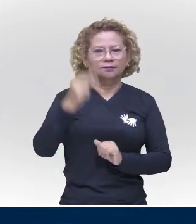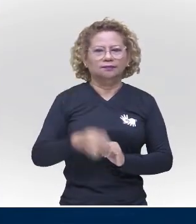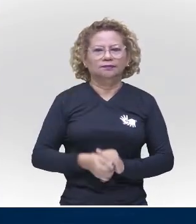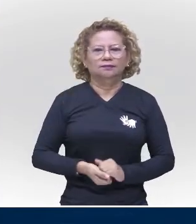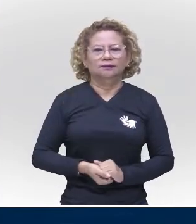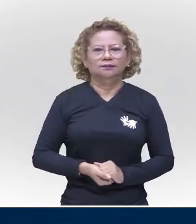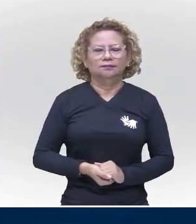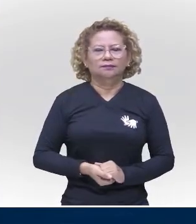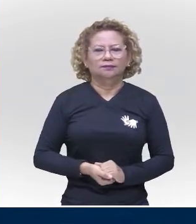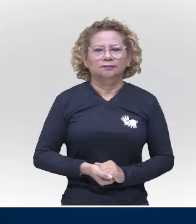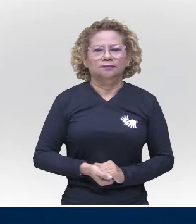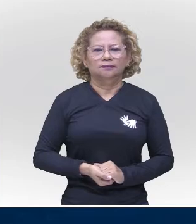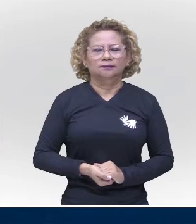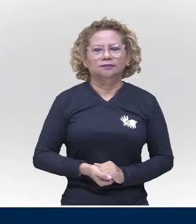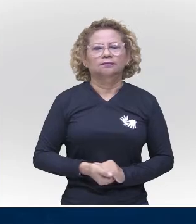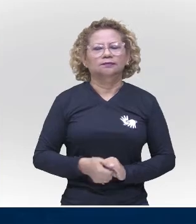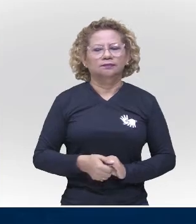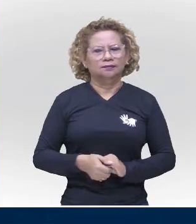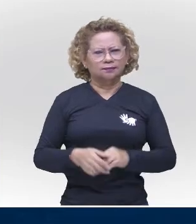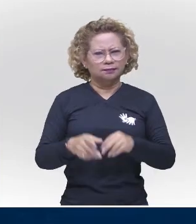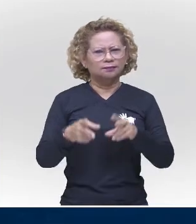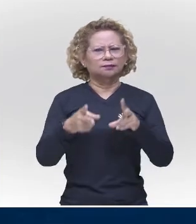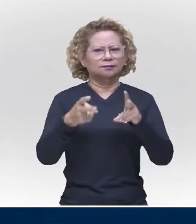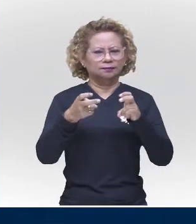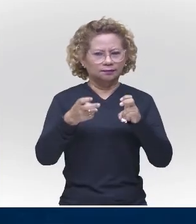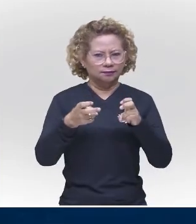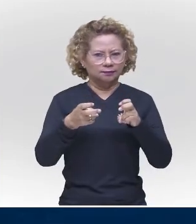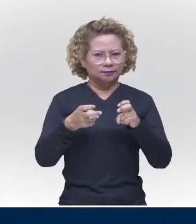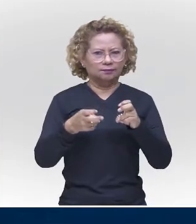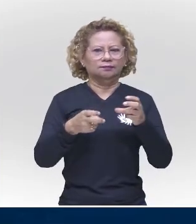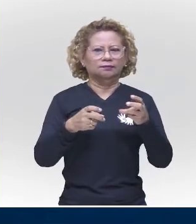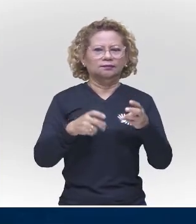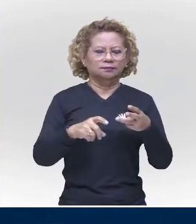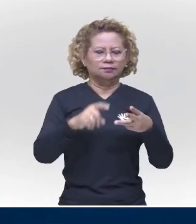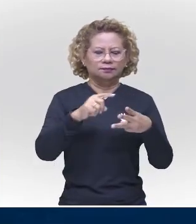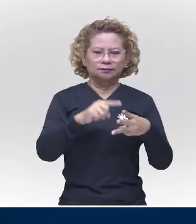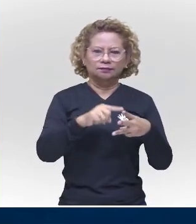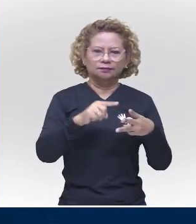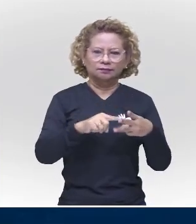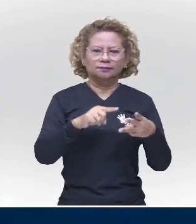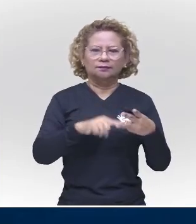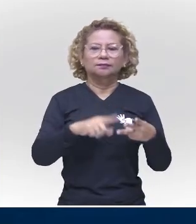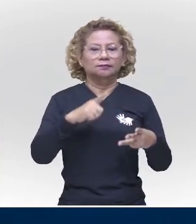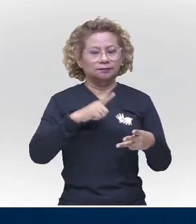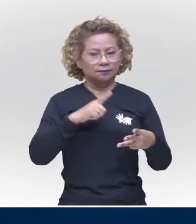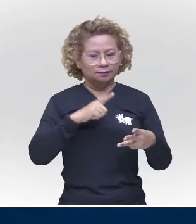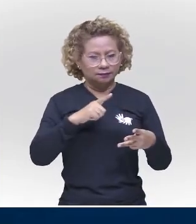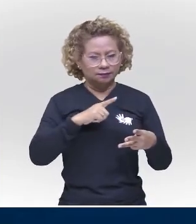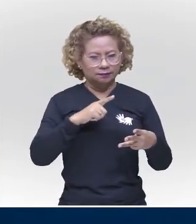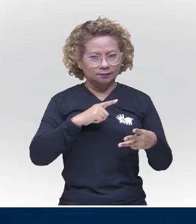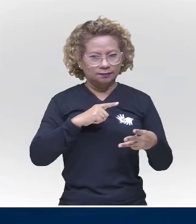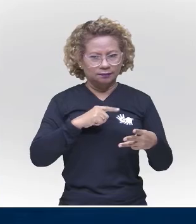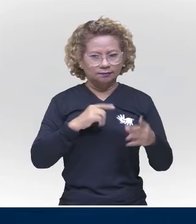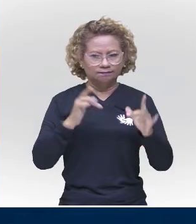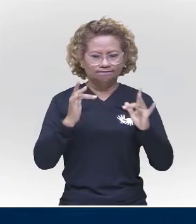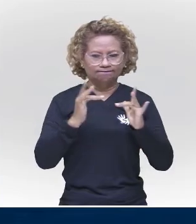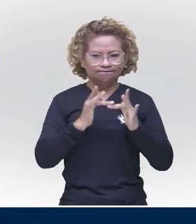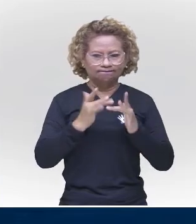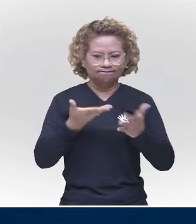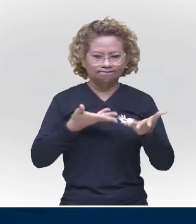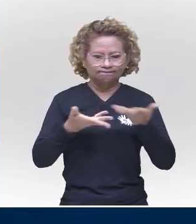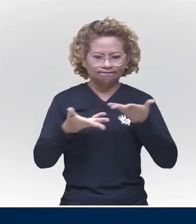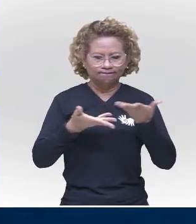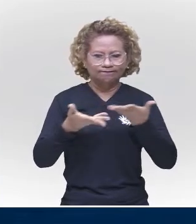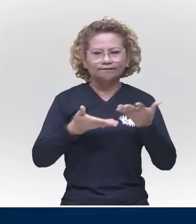tá? Então nós temos aí 3 exemplos de esportes individuais que não ocorre